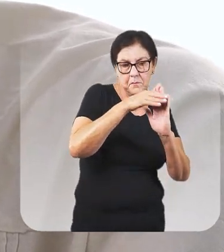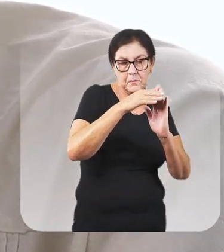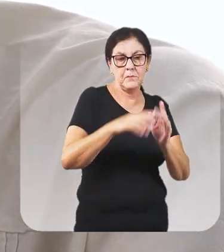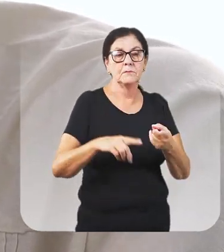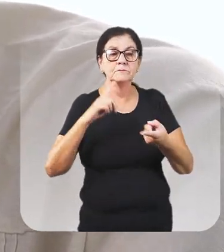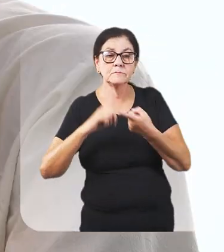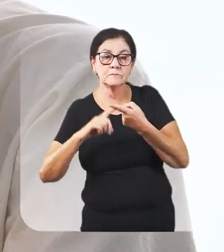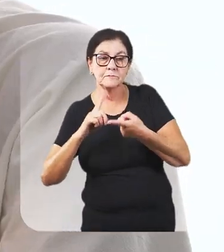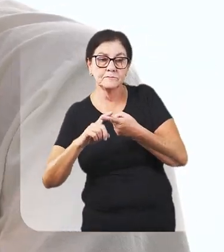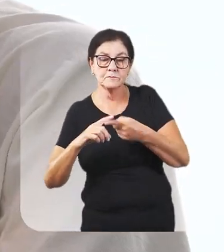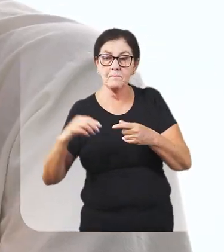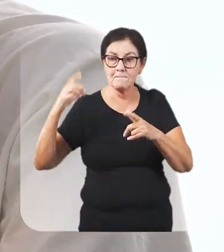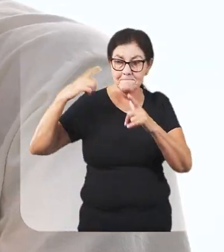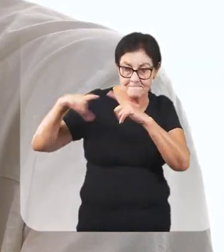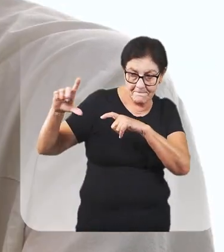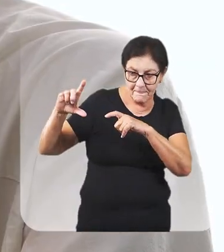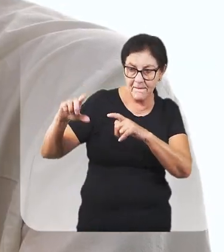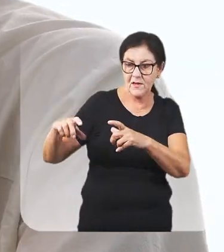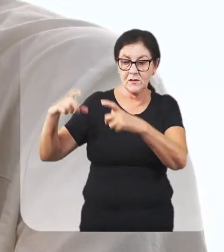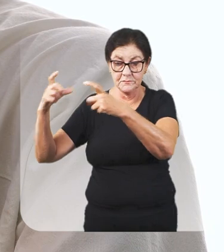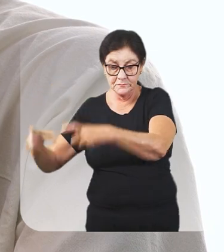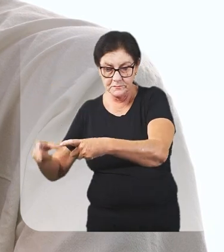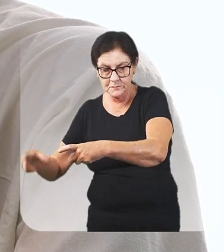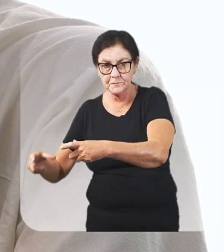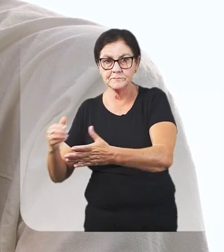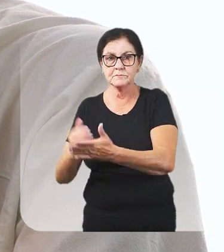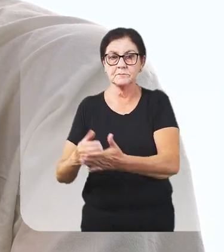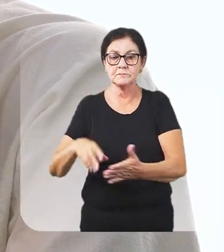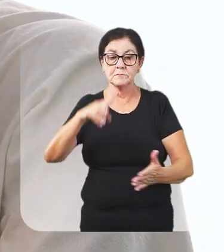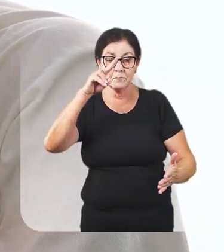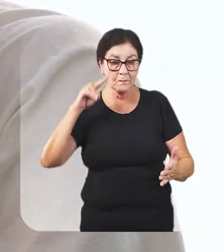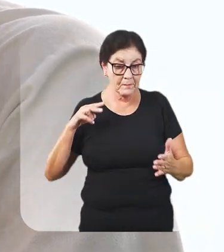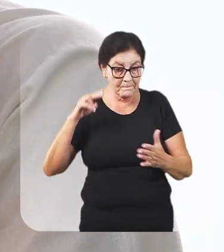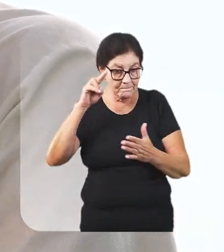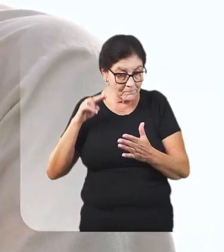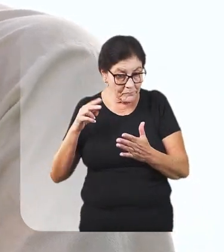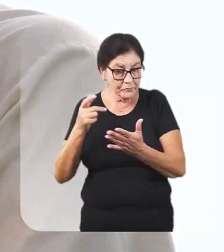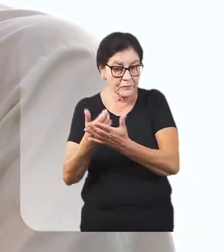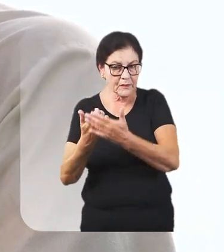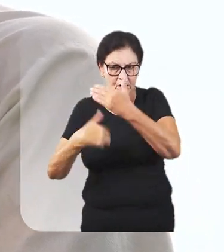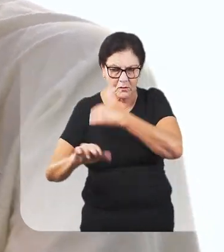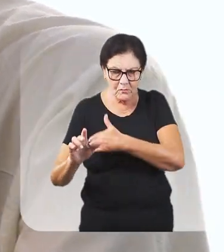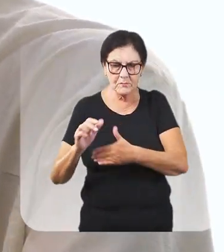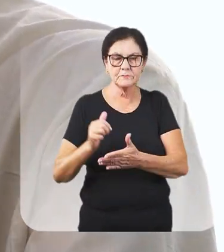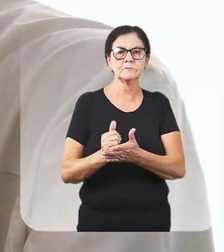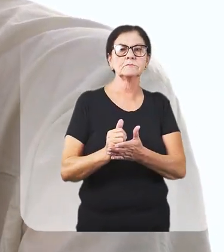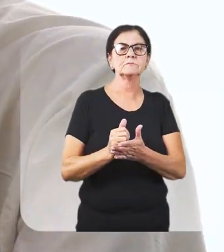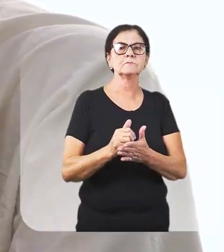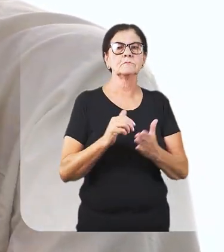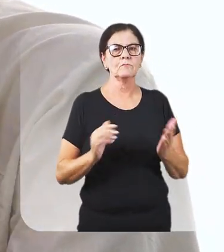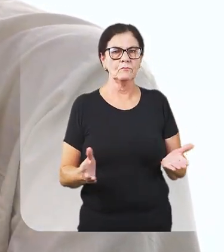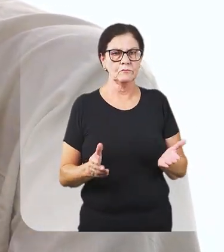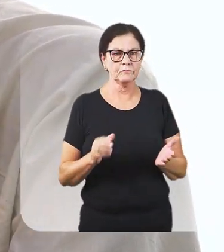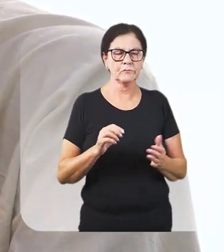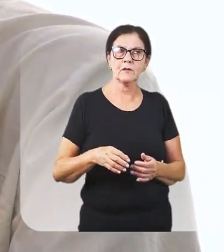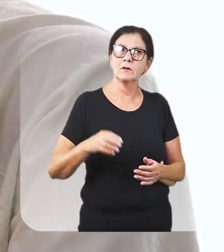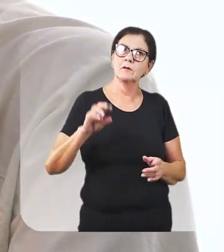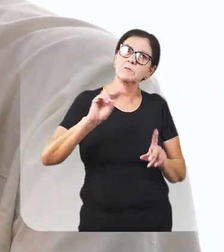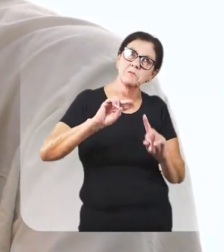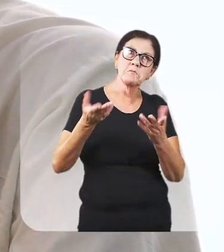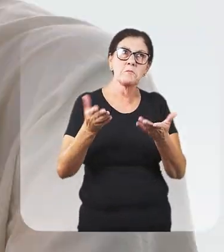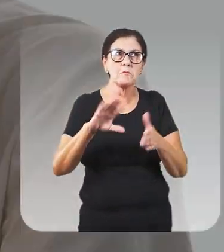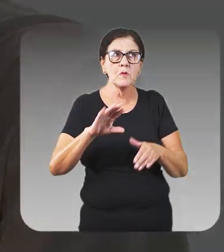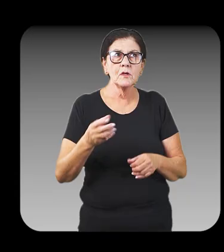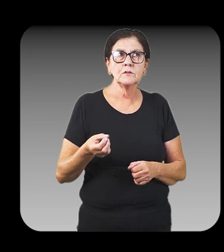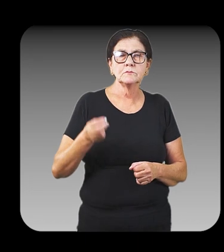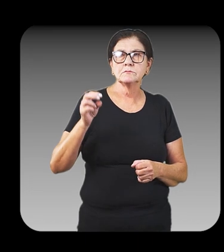Forte Copacabana. Como não houve adesão, os que tinham vindo aqui para o Forte acabaram desistindo, indo embora. Chegaram a haver 342 pessoas aqui, no final